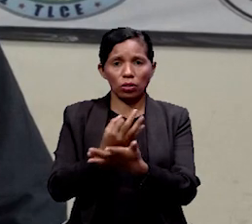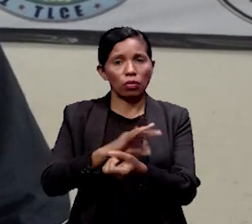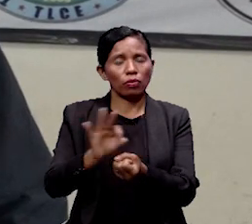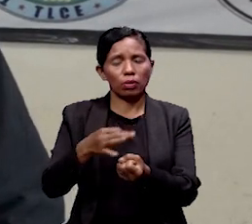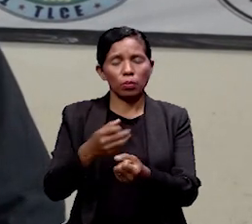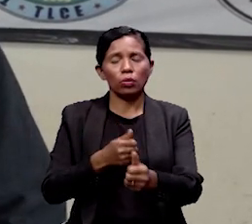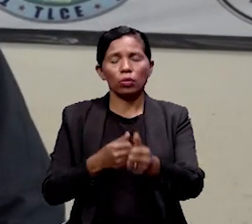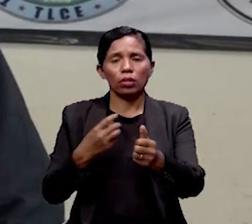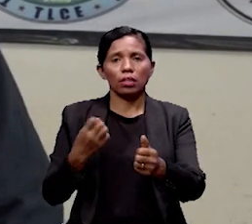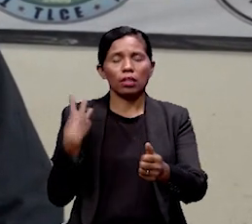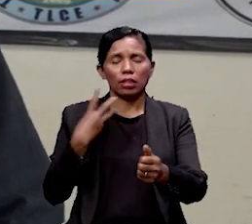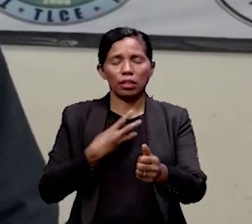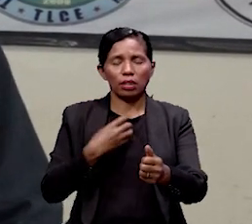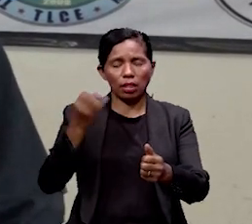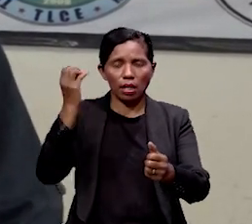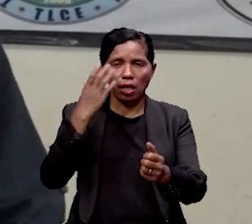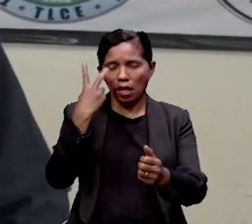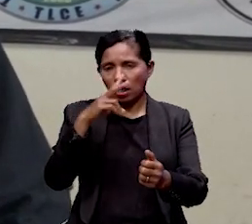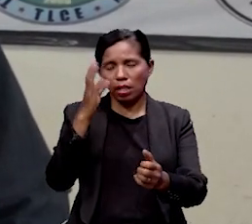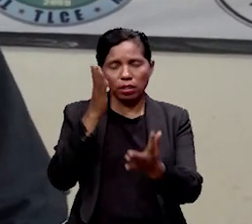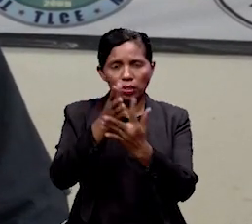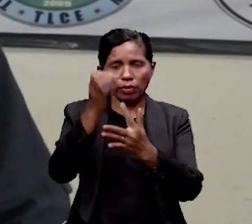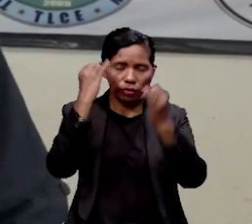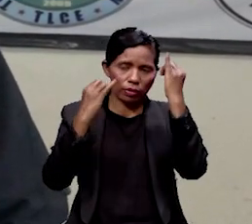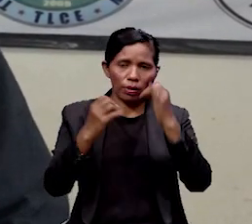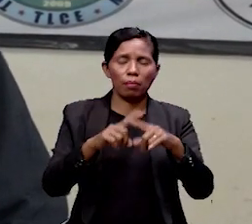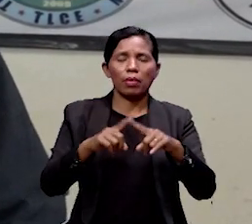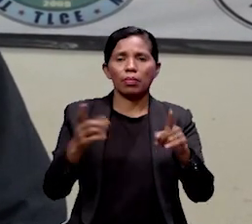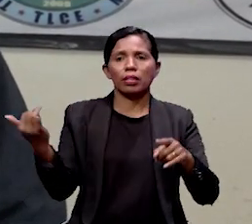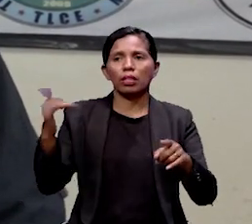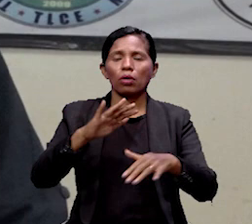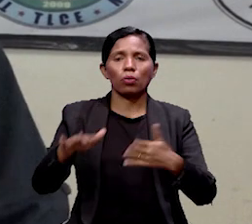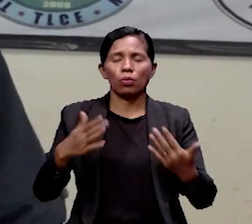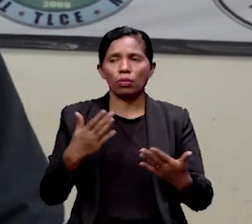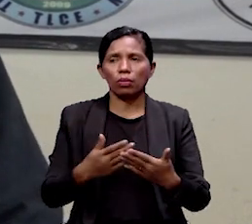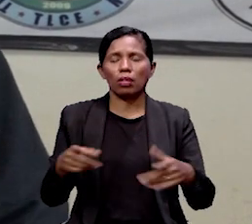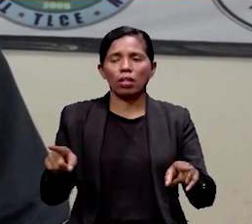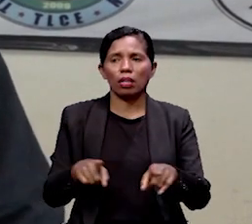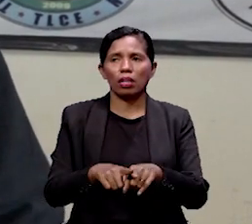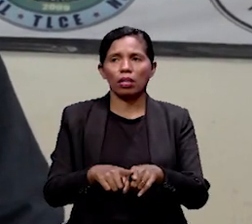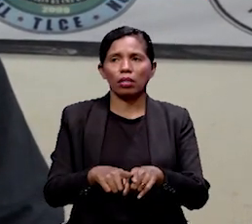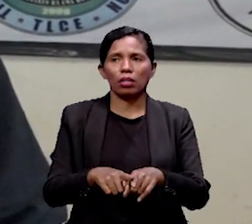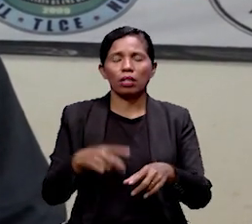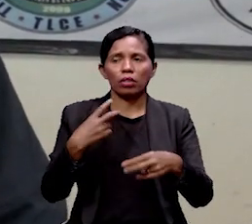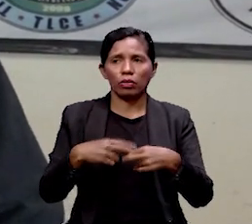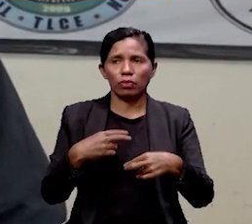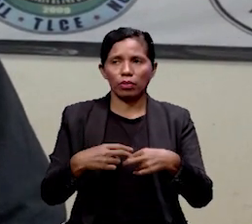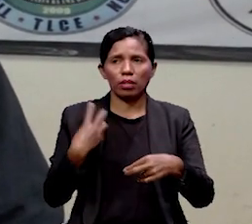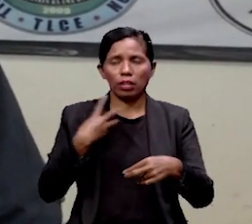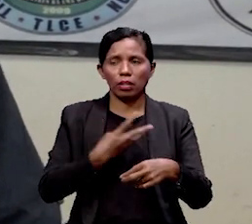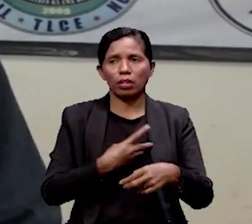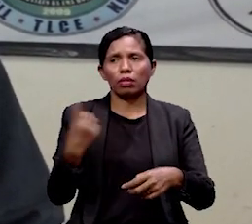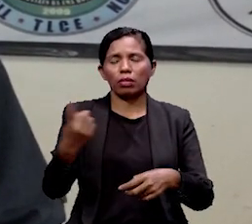ao do Covid-19. Mas, simplesmente, o sistema é o desafio. Não é que tem uma